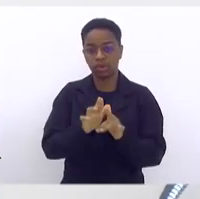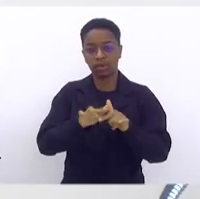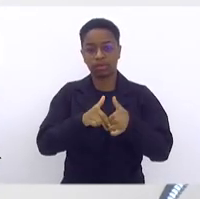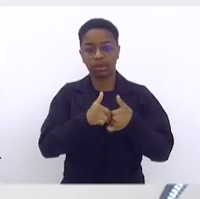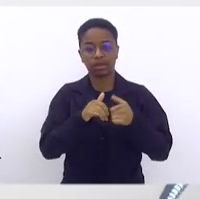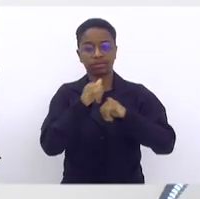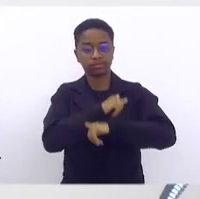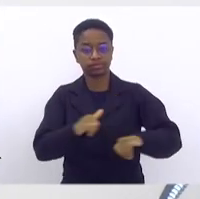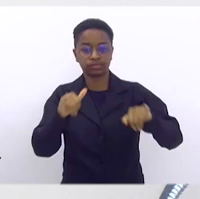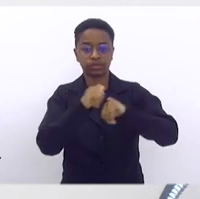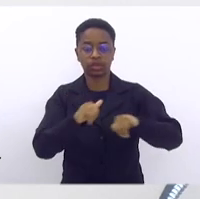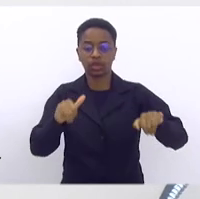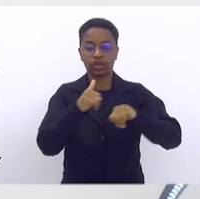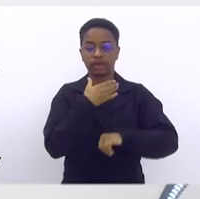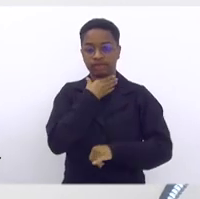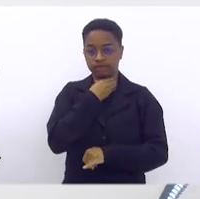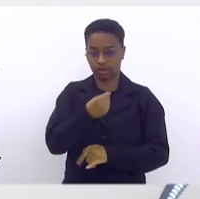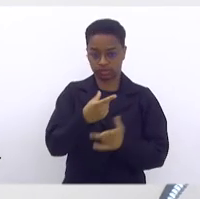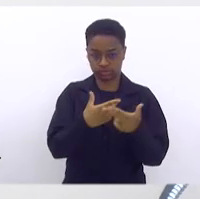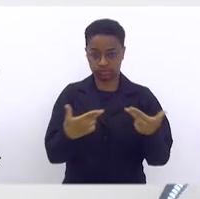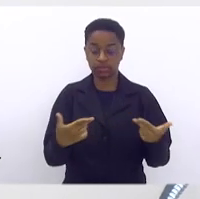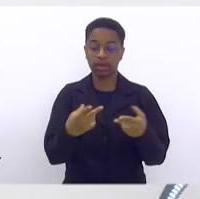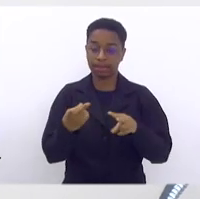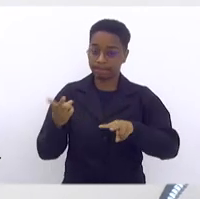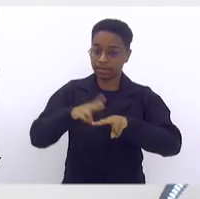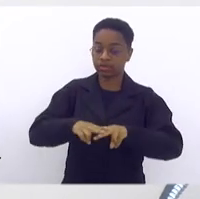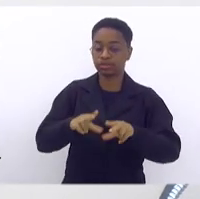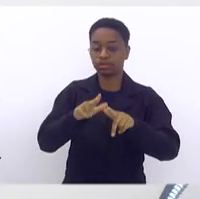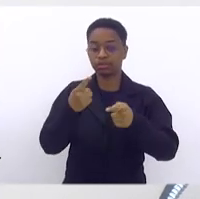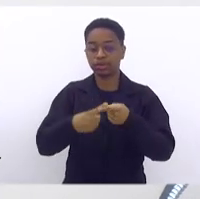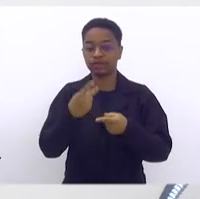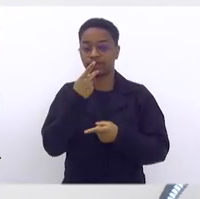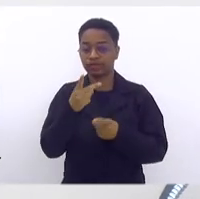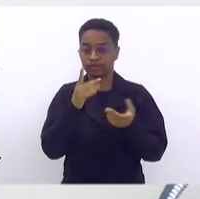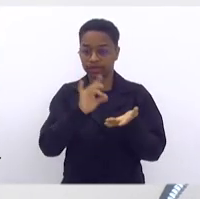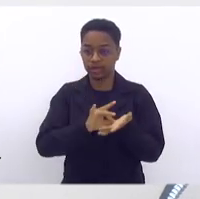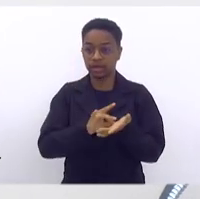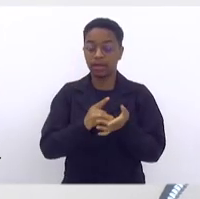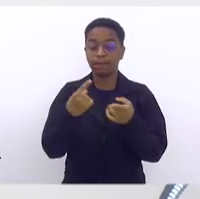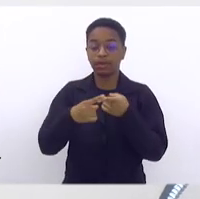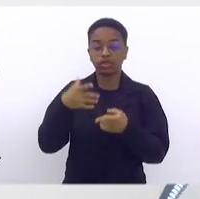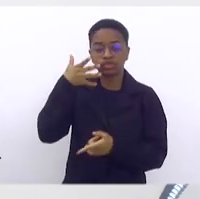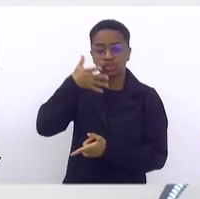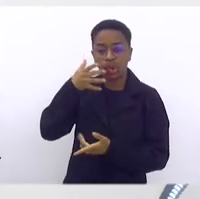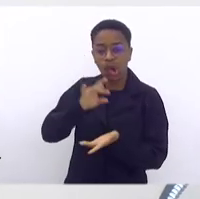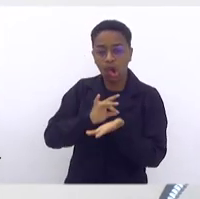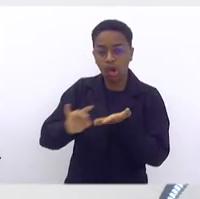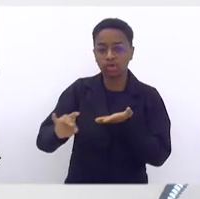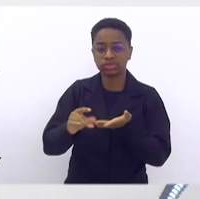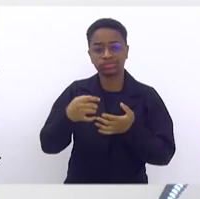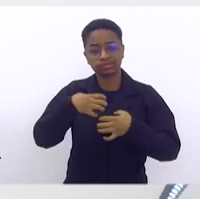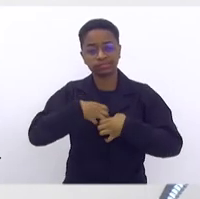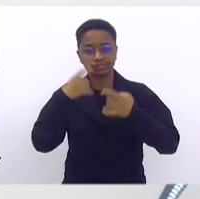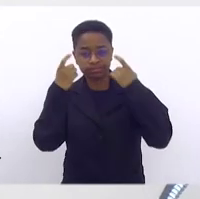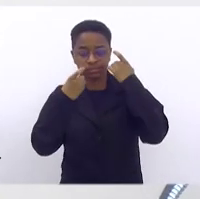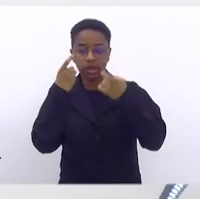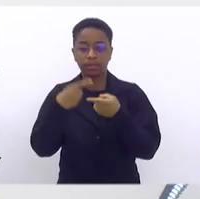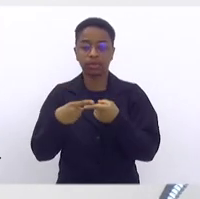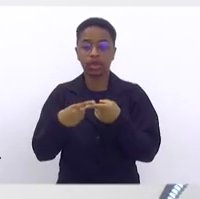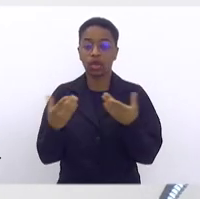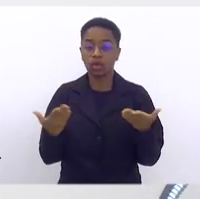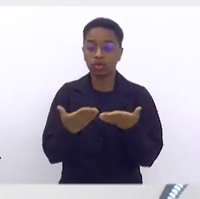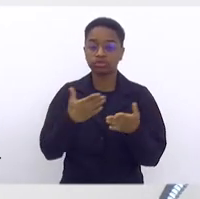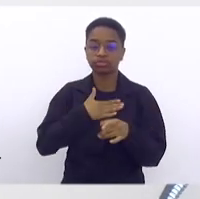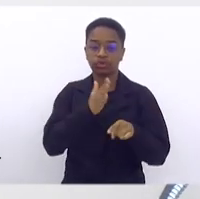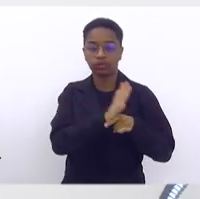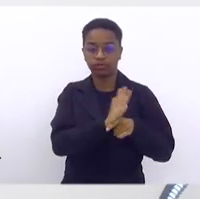por falar a verdade. A questão de discurso de ódio, ela é uma coisa que me preocupa, porque hoje todos os meus vídeos são discurso de ódio, porque eu falo